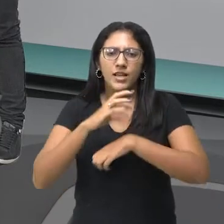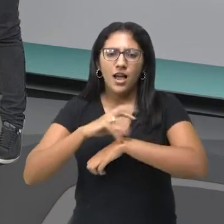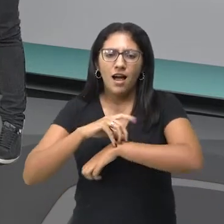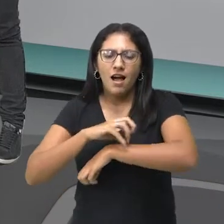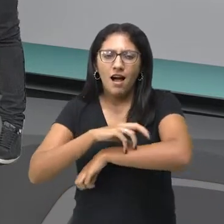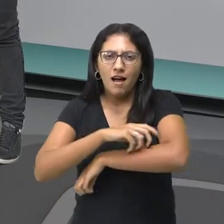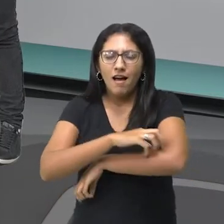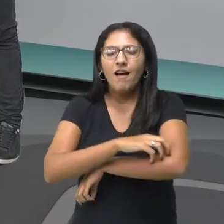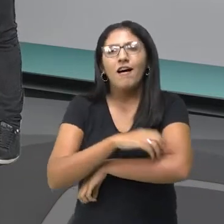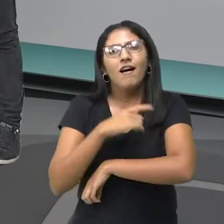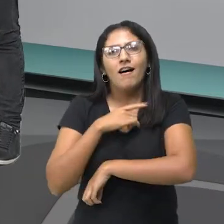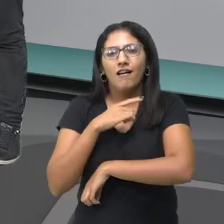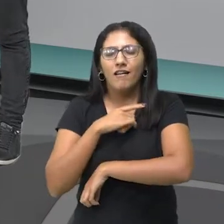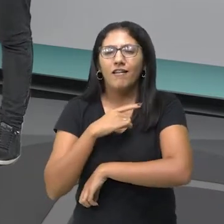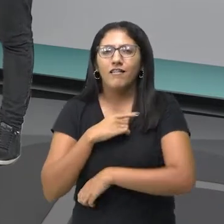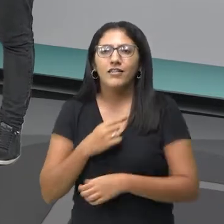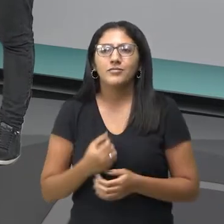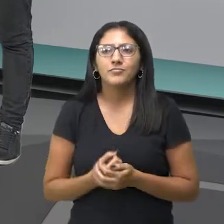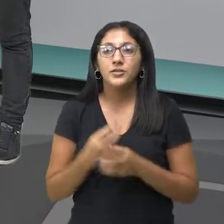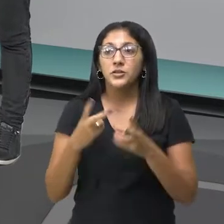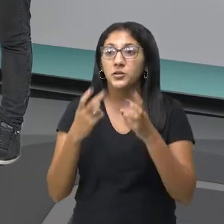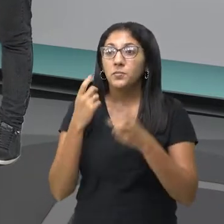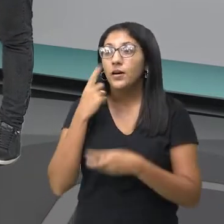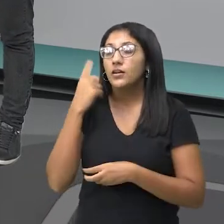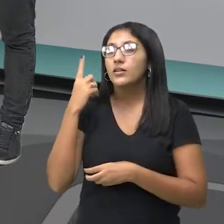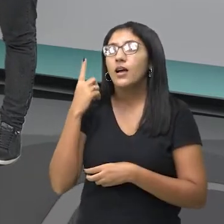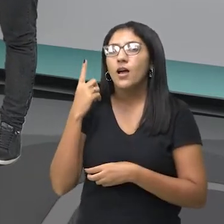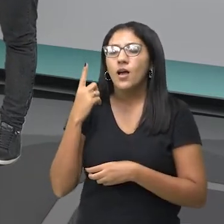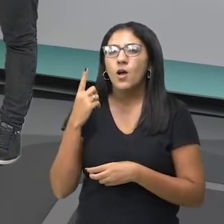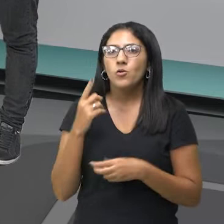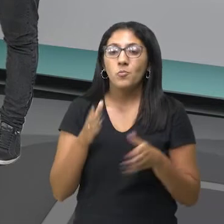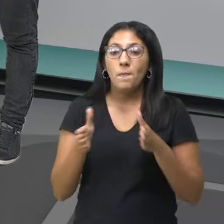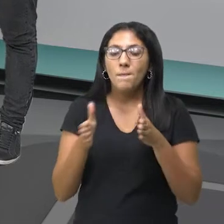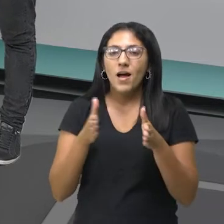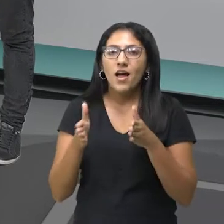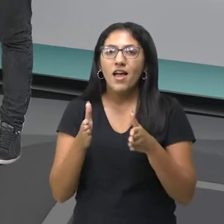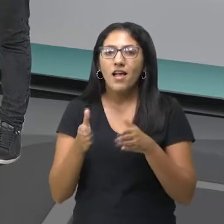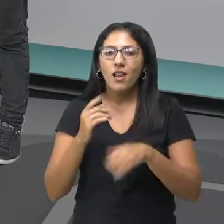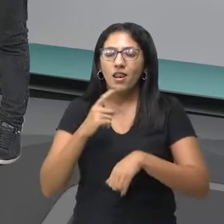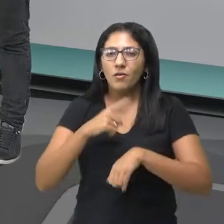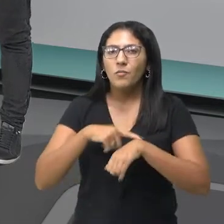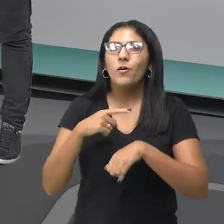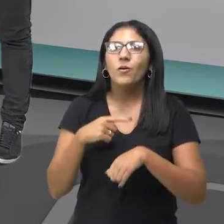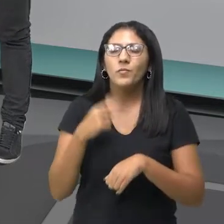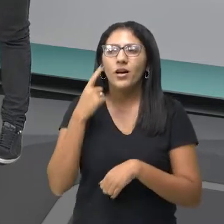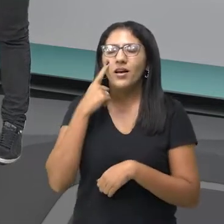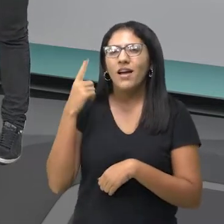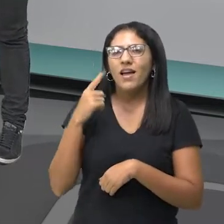e acabou adquirindo seus poderes. A gente tem na imagem exatamente aqui ele como